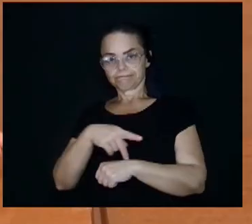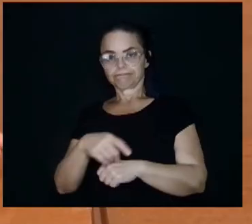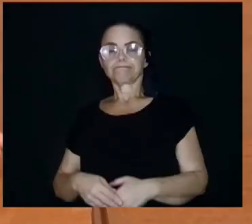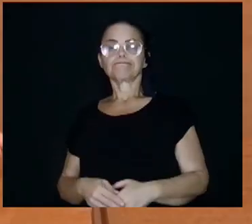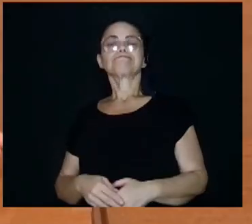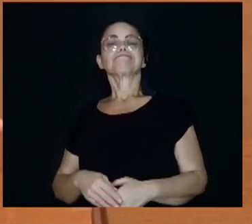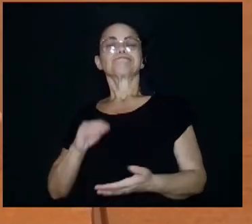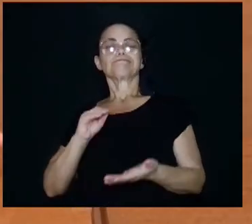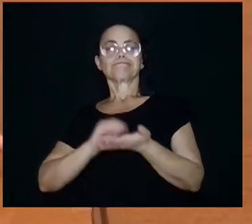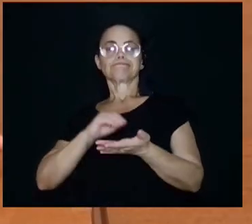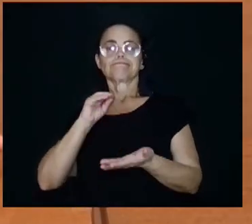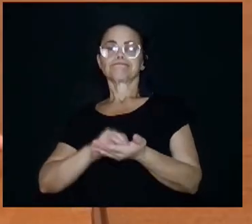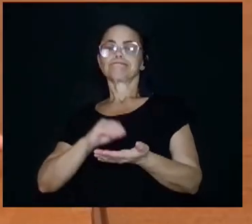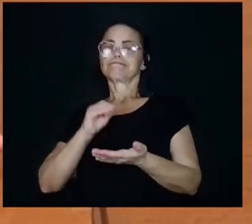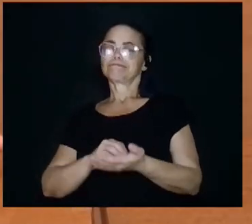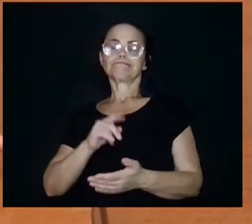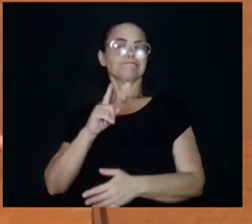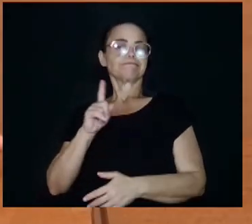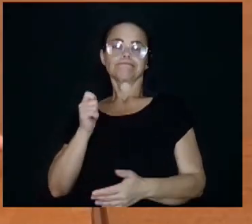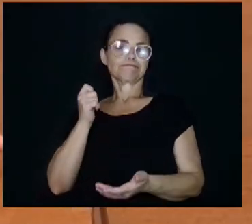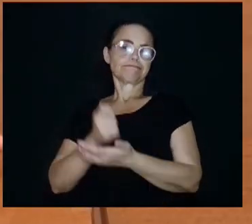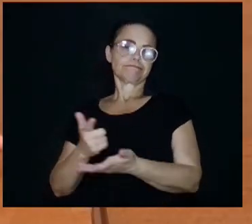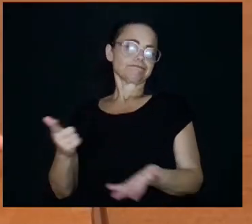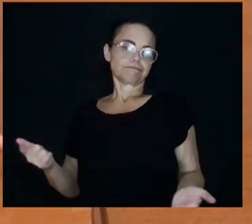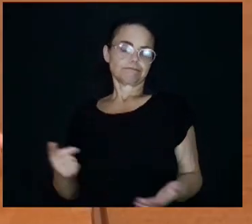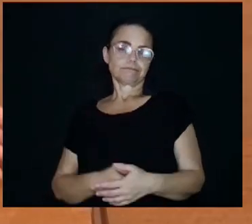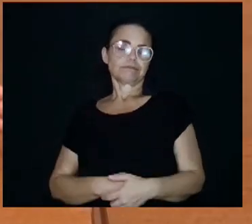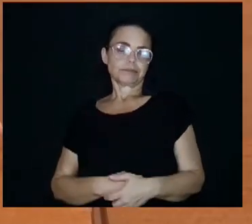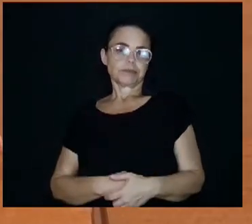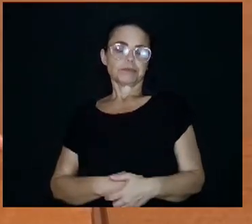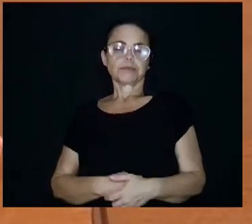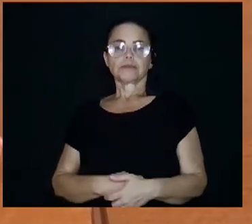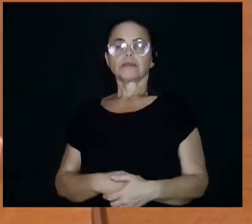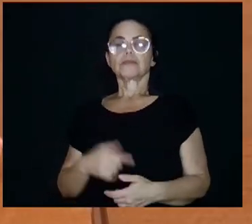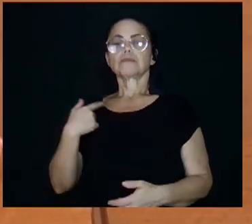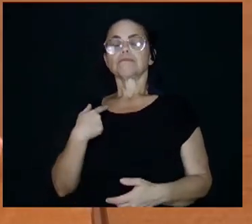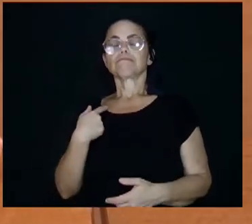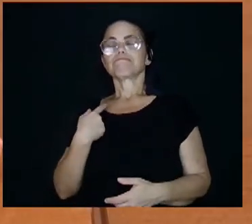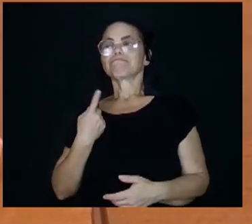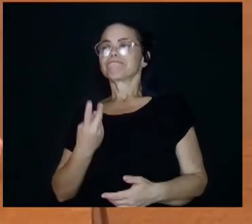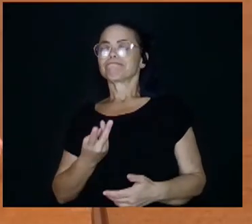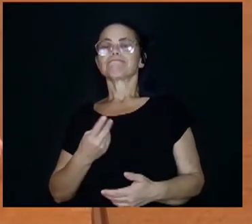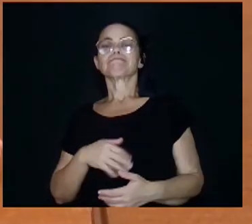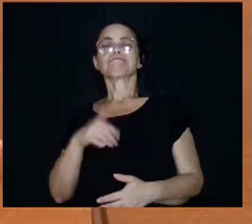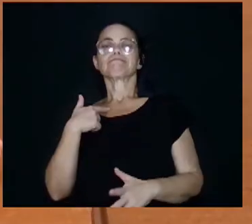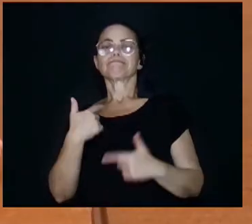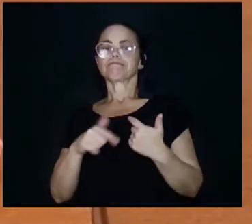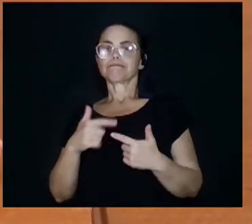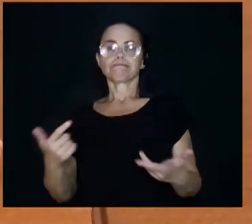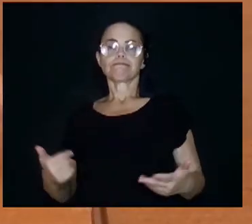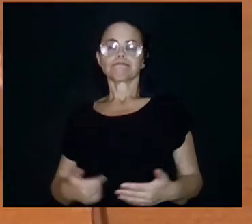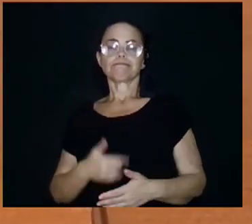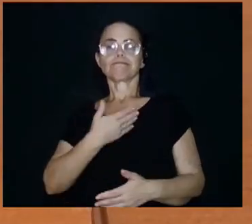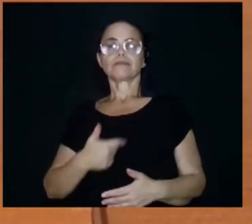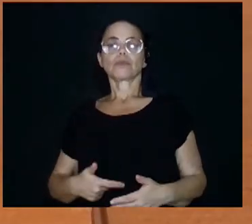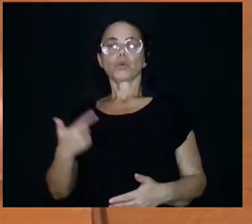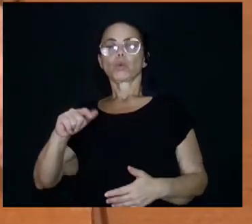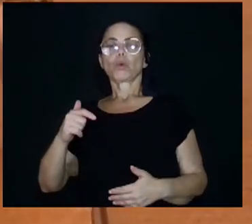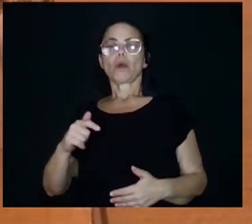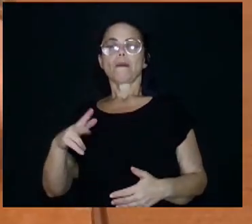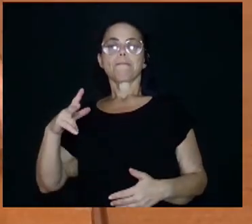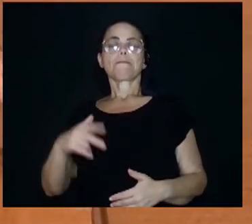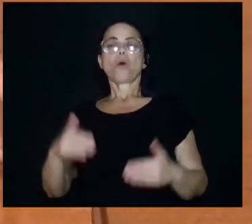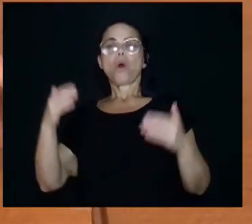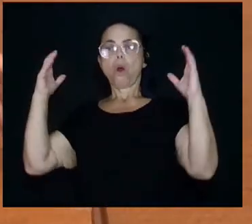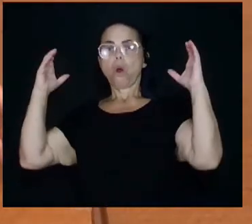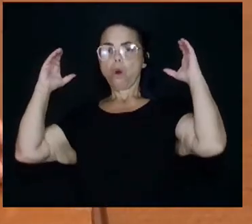todos podem pagar. Aí batem no serviço público, não tem fonoaudiólogo. Não tem o fonoaudiólogo para as